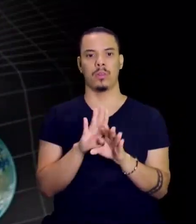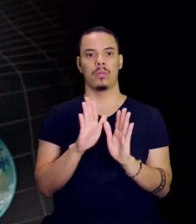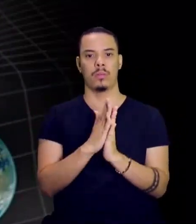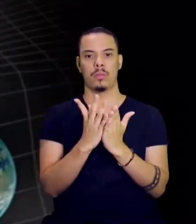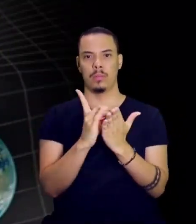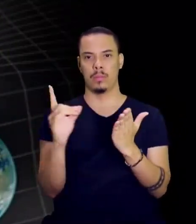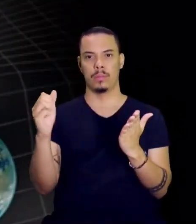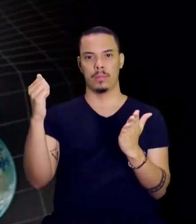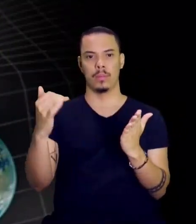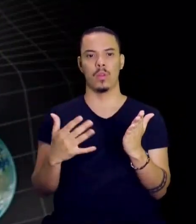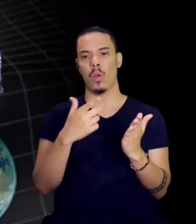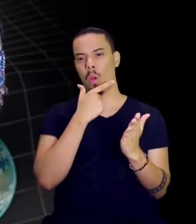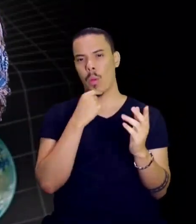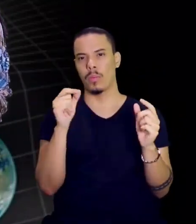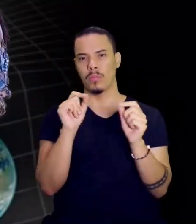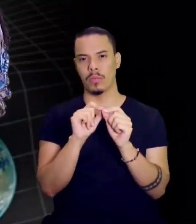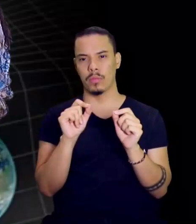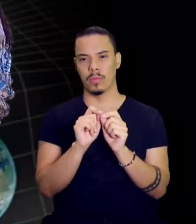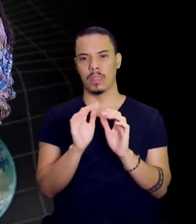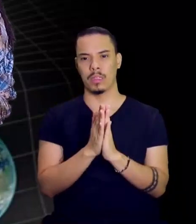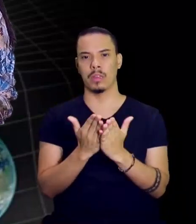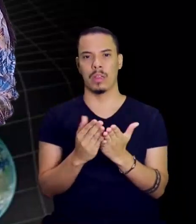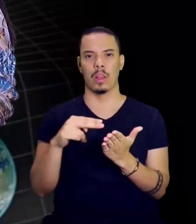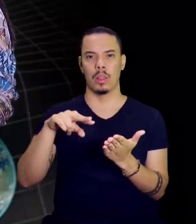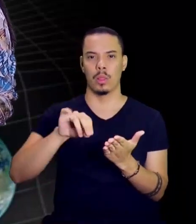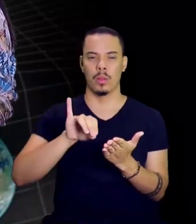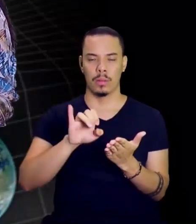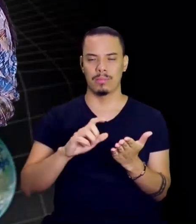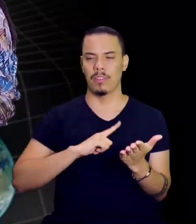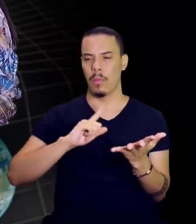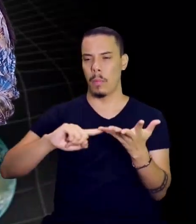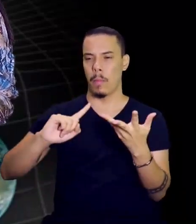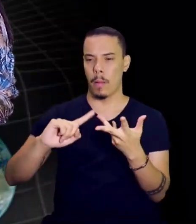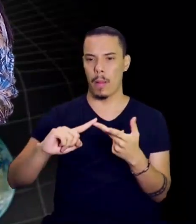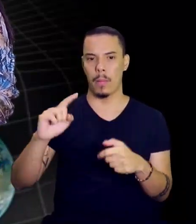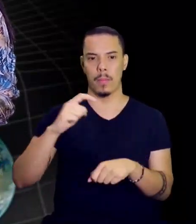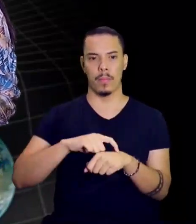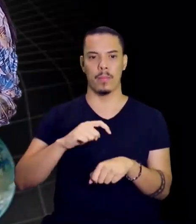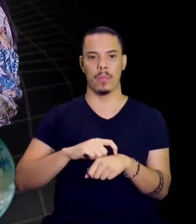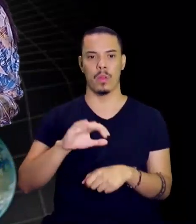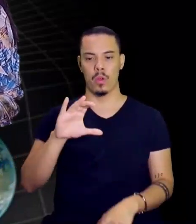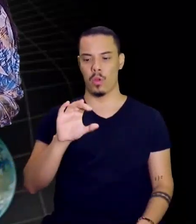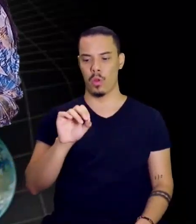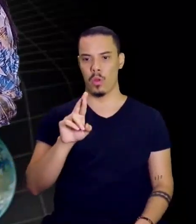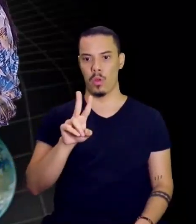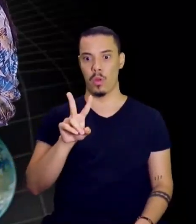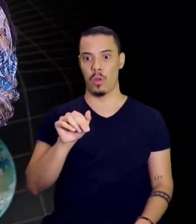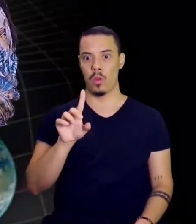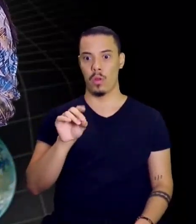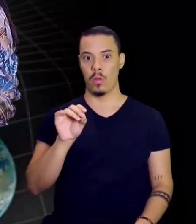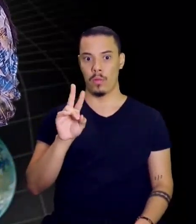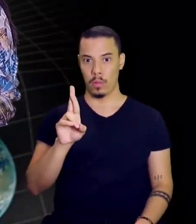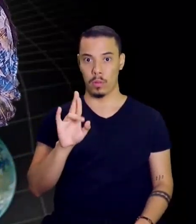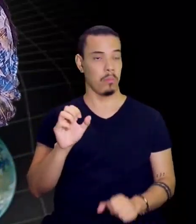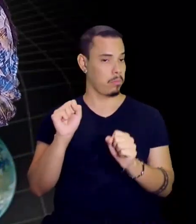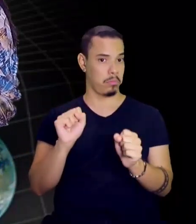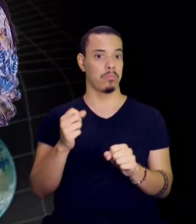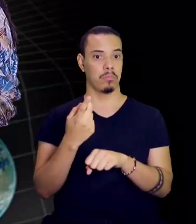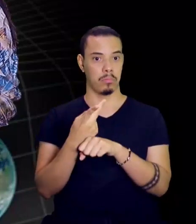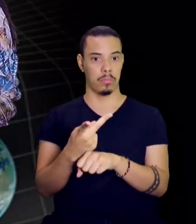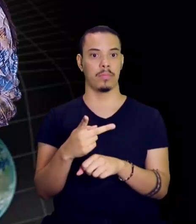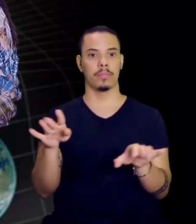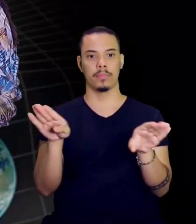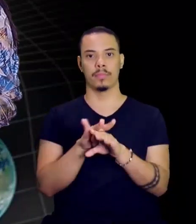quando fez a arca lá, ele tem vários momentos que usa a palavra côvado. Mas eles podem procurar. O